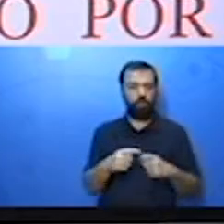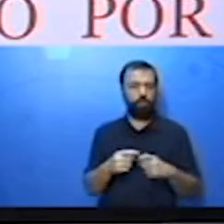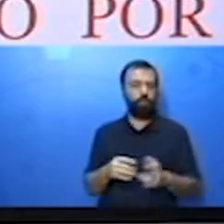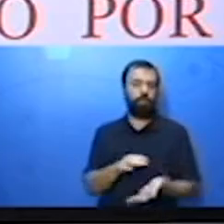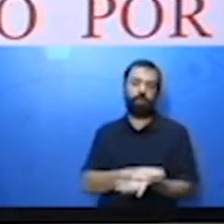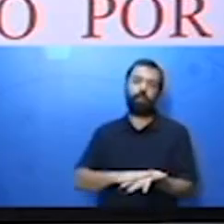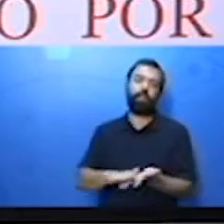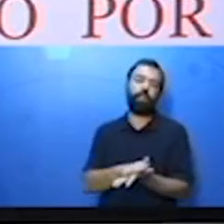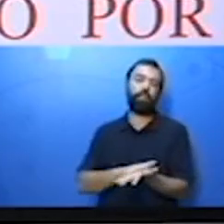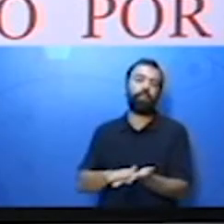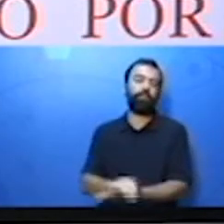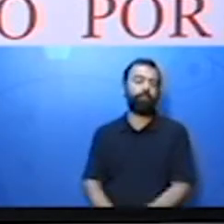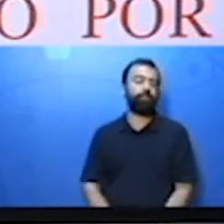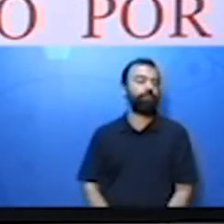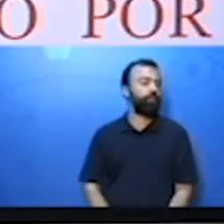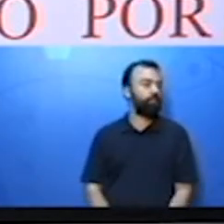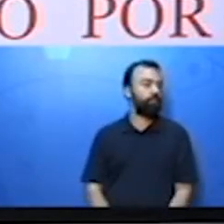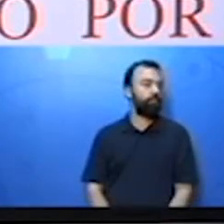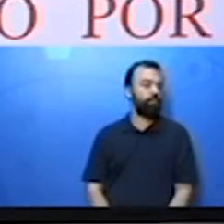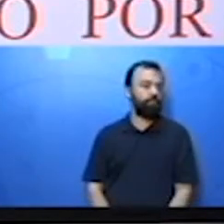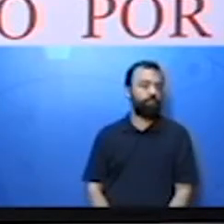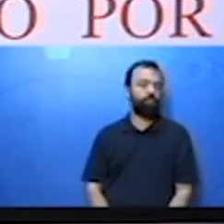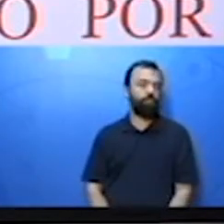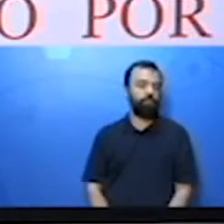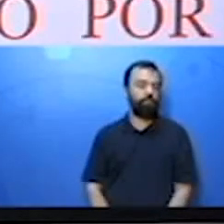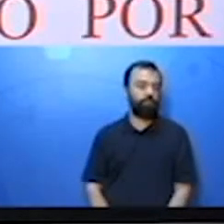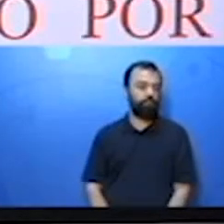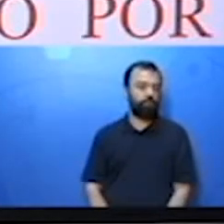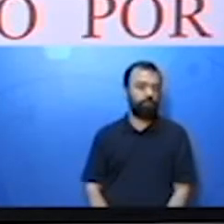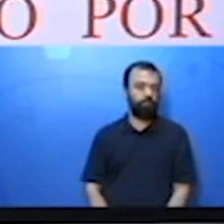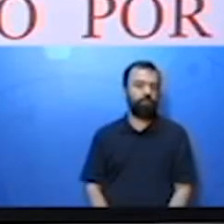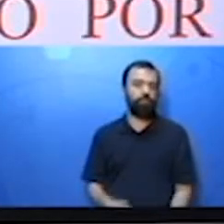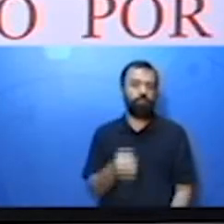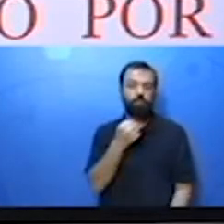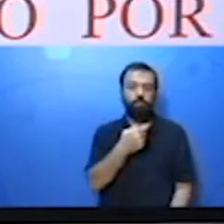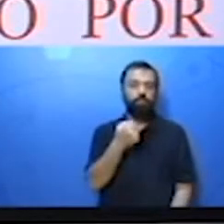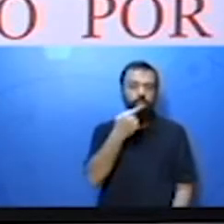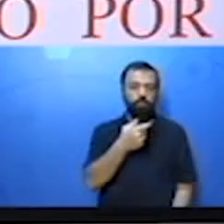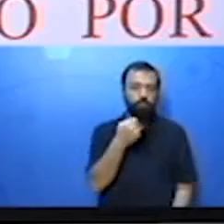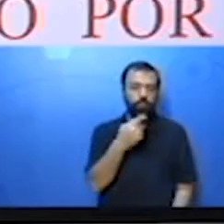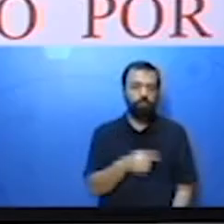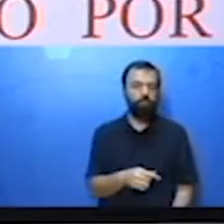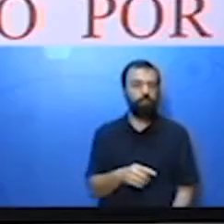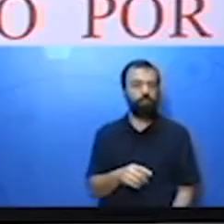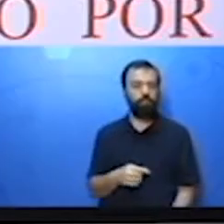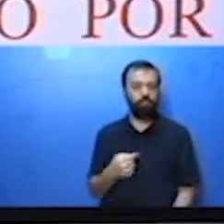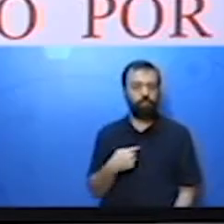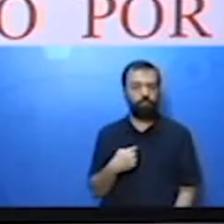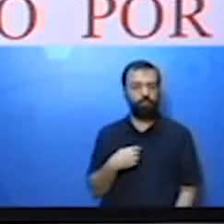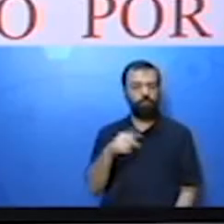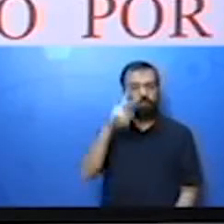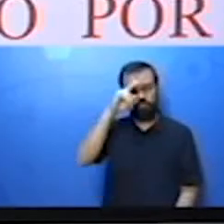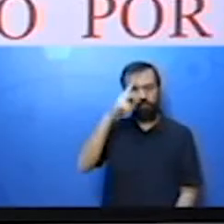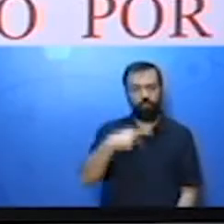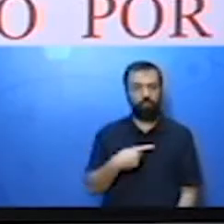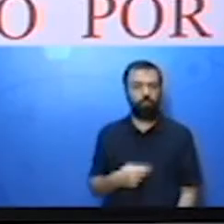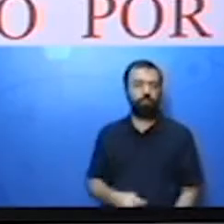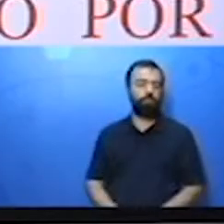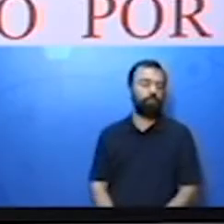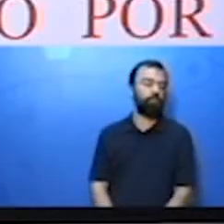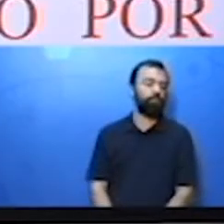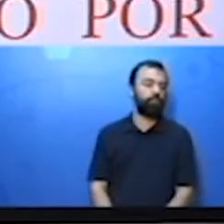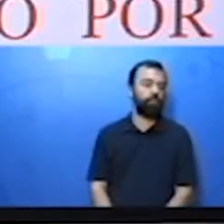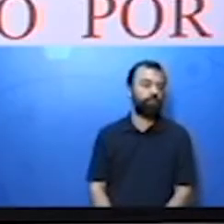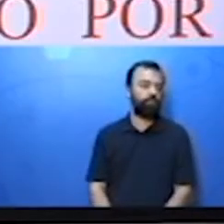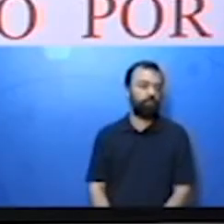profissional de saúde qualificado. Em outras palavras, é a ingestão de medicamentos por conta e risco de um indivíduo.